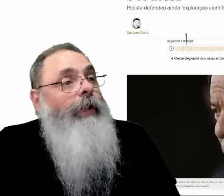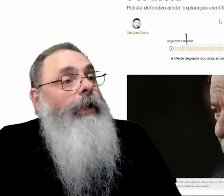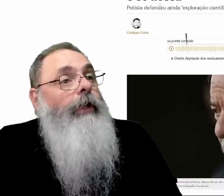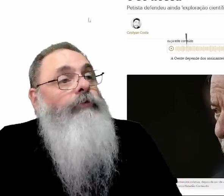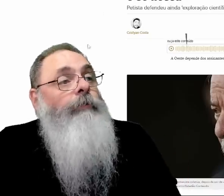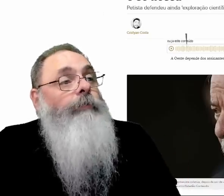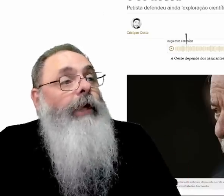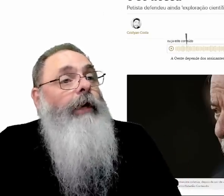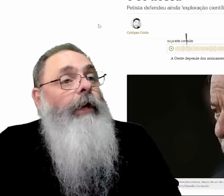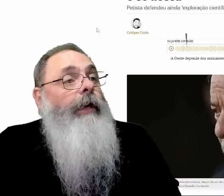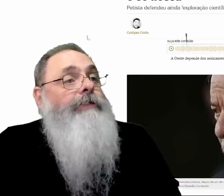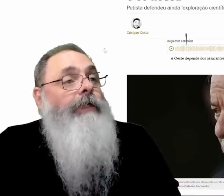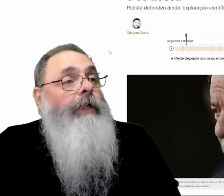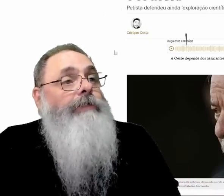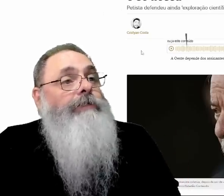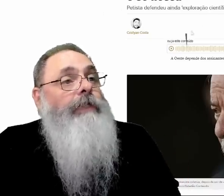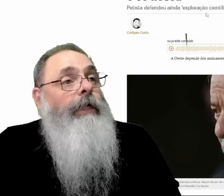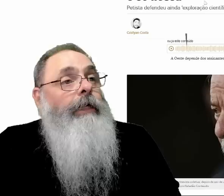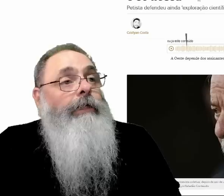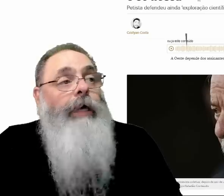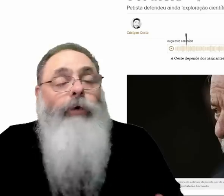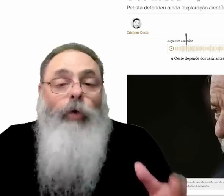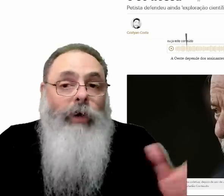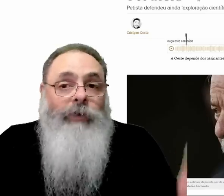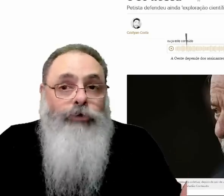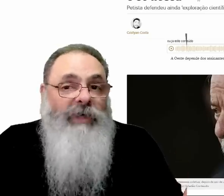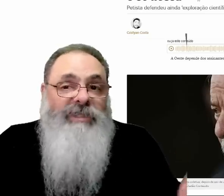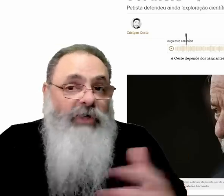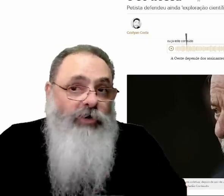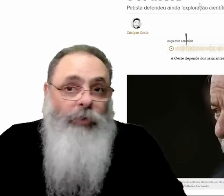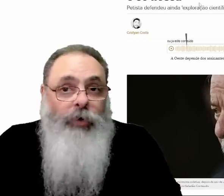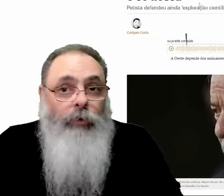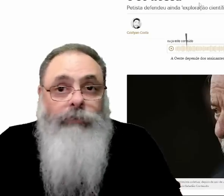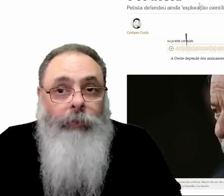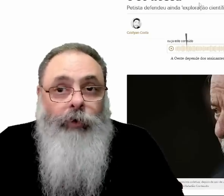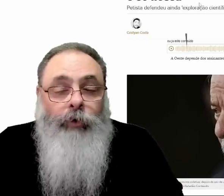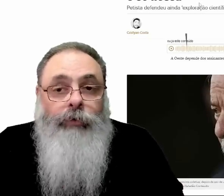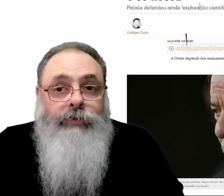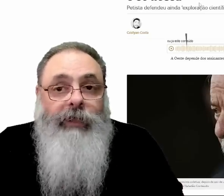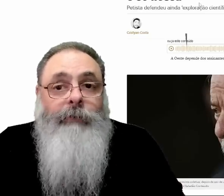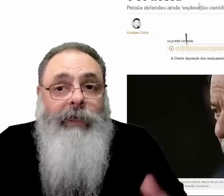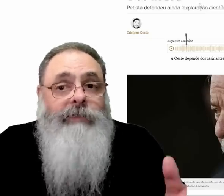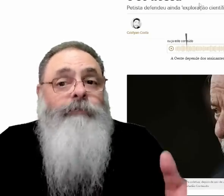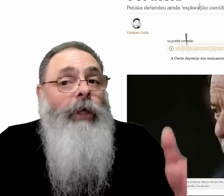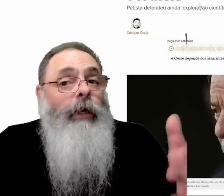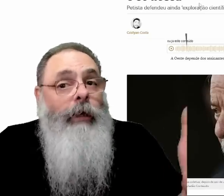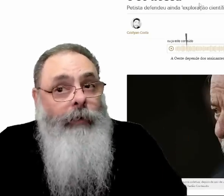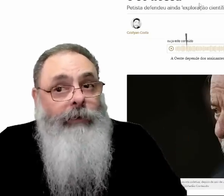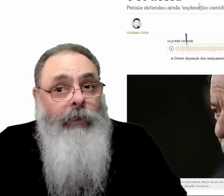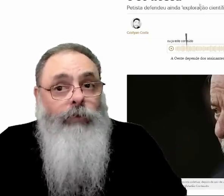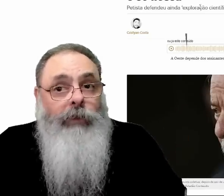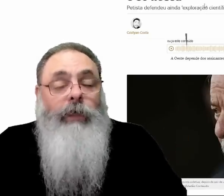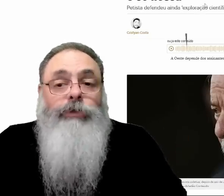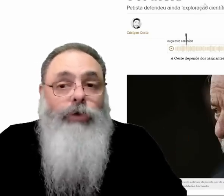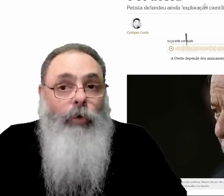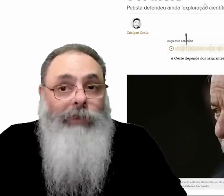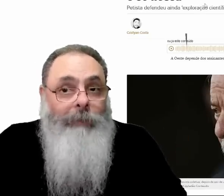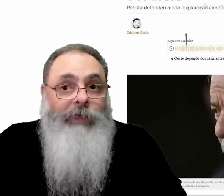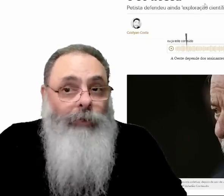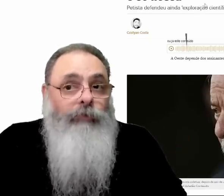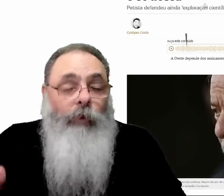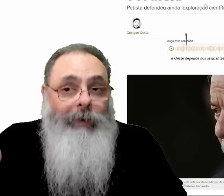enfim essa essa ideia incomoda muitos brasileiros eu não me incluo isso daí mas eu entendo que